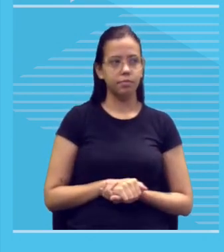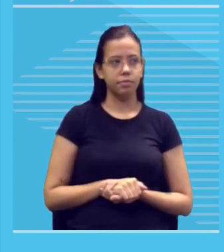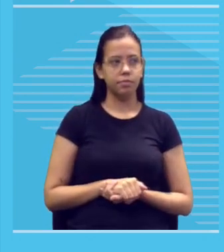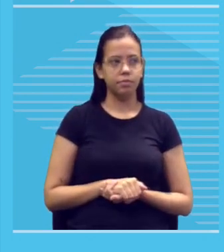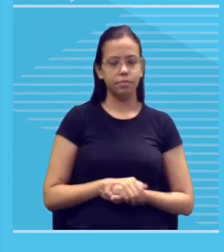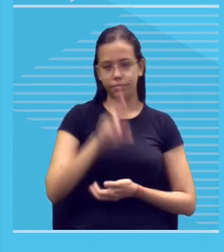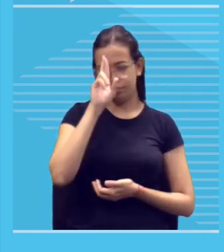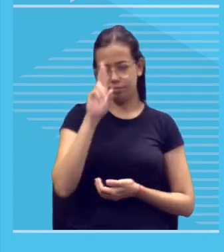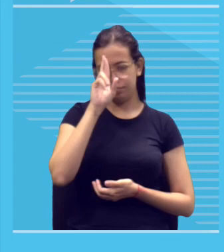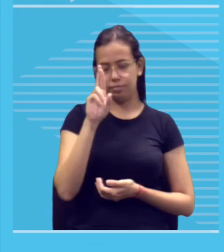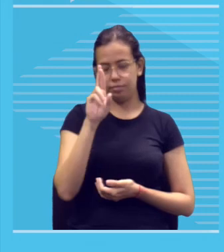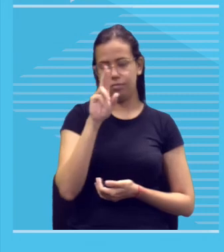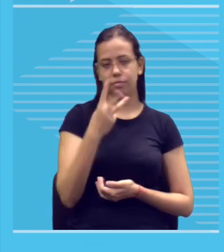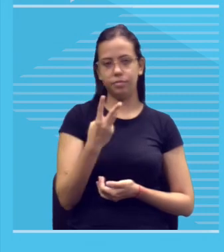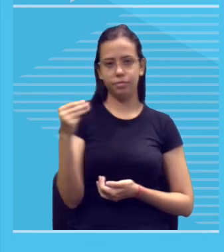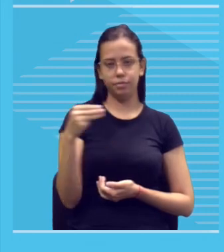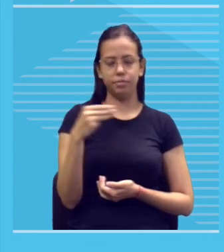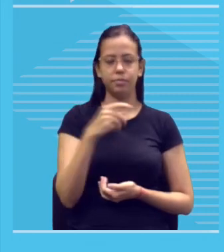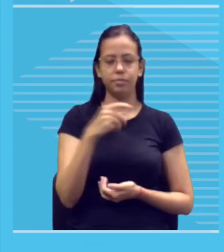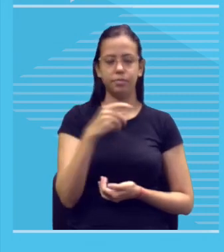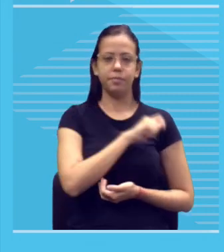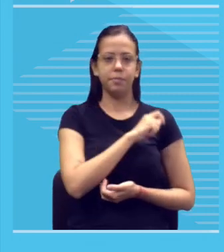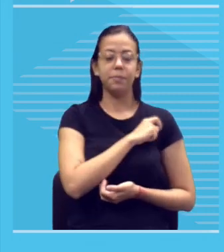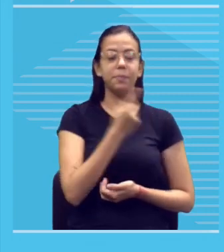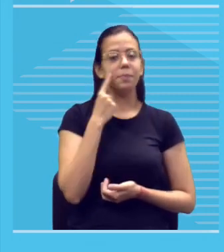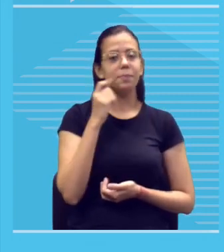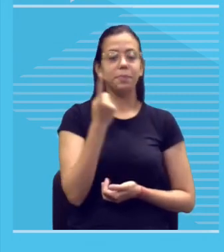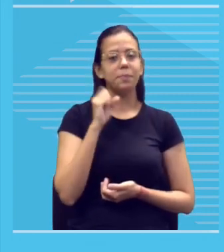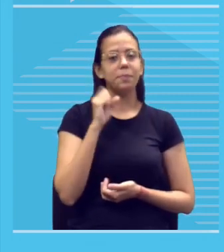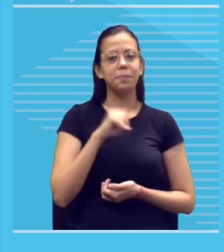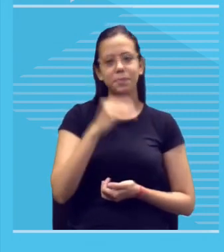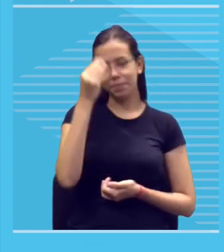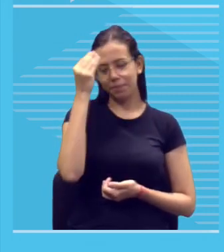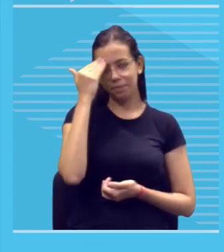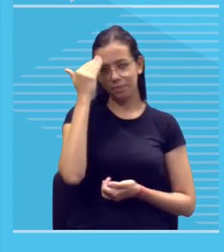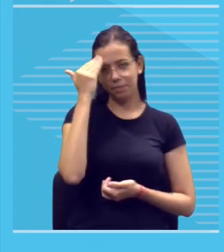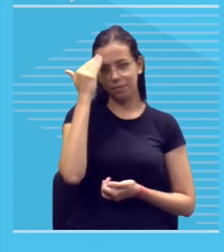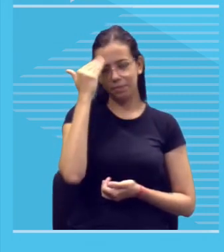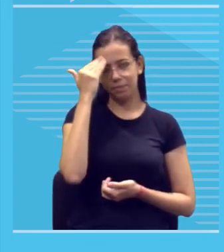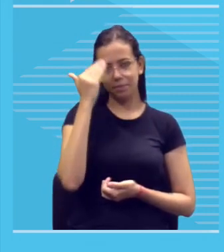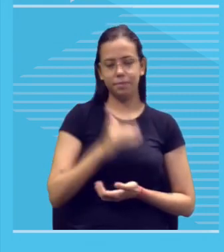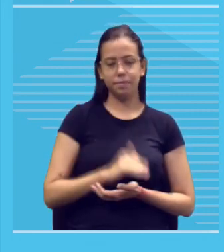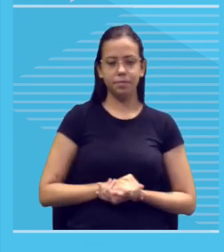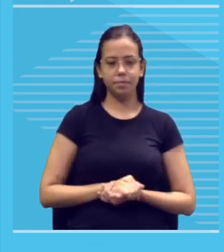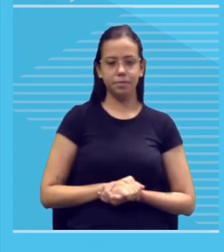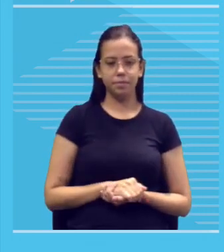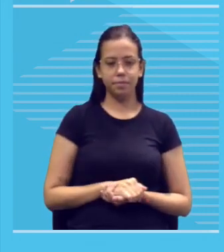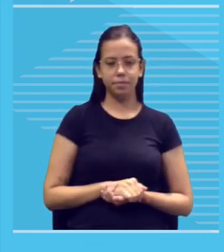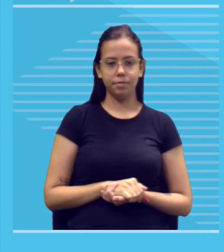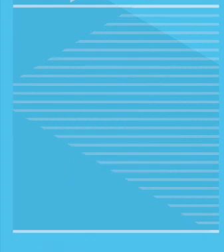produção Me dá três minutos aí para a galera ver se entendeu aqui o meu raciocínio aí vamos lá